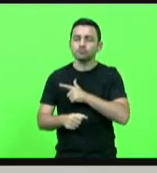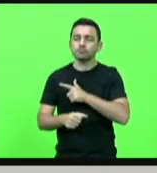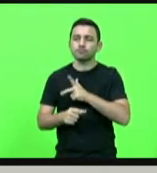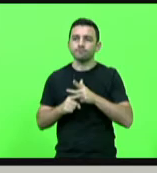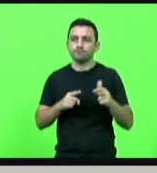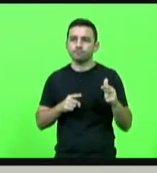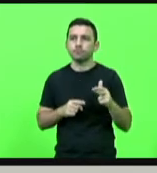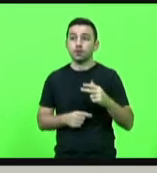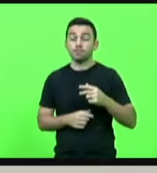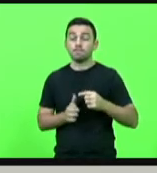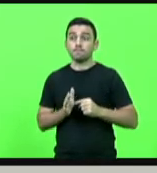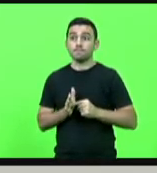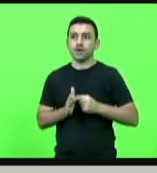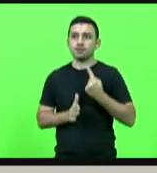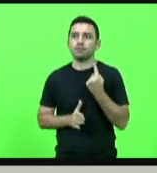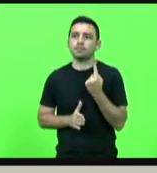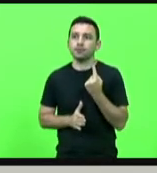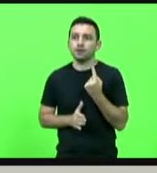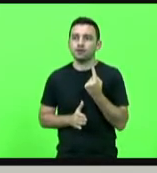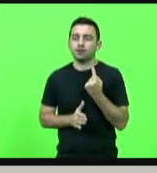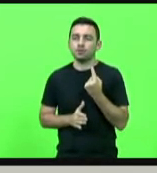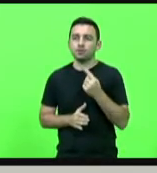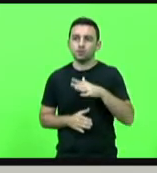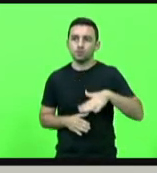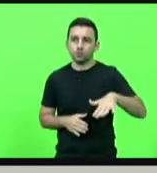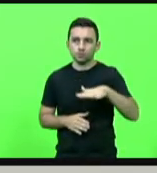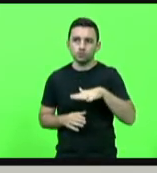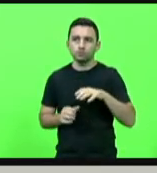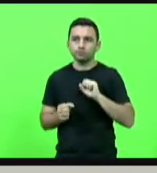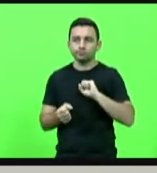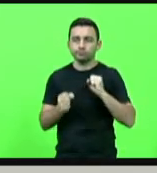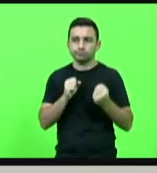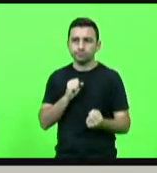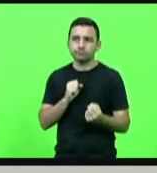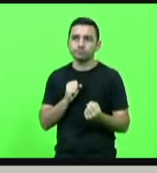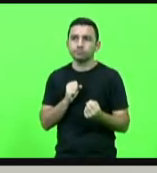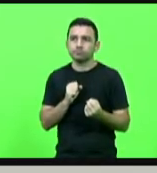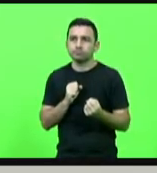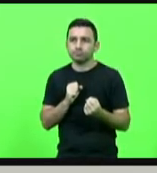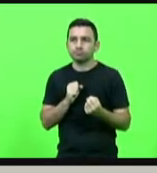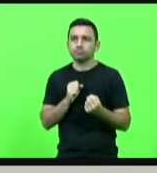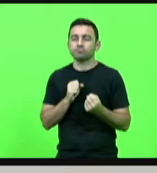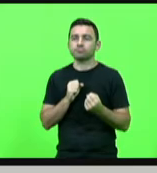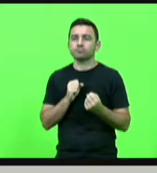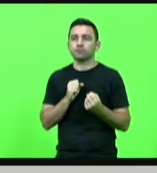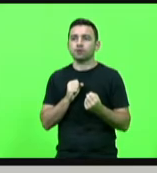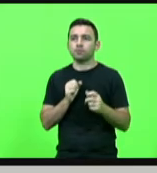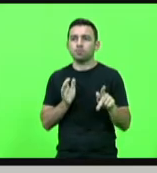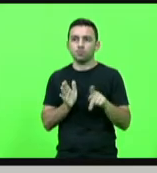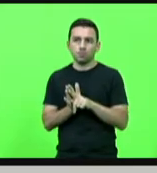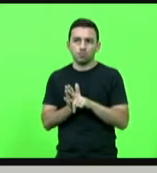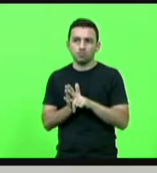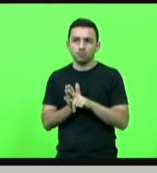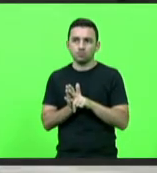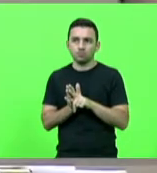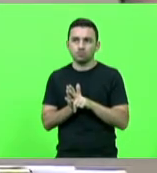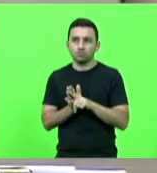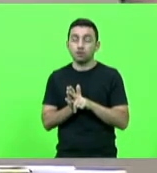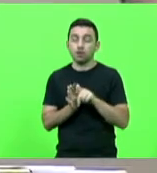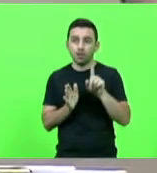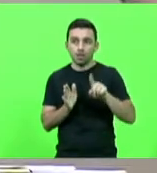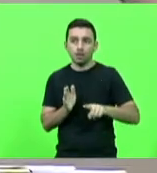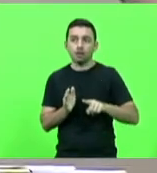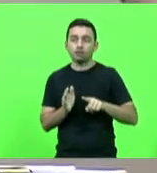no Campeonato Sul Brasileiro de Jiu-Jitsu, na categoria pesado,